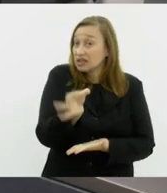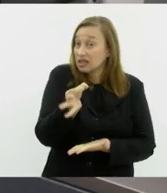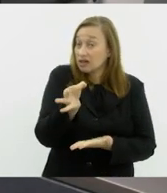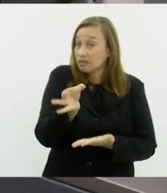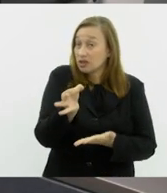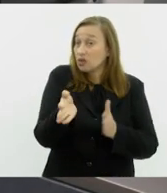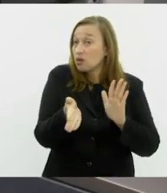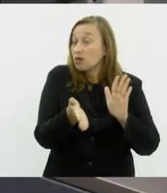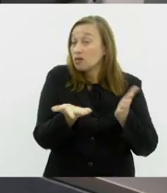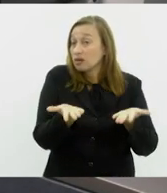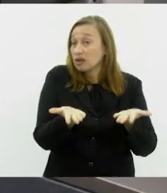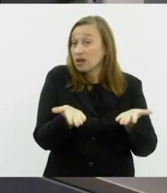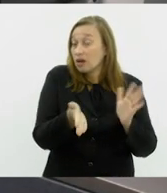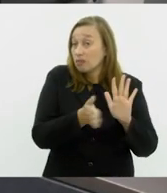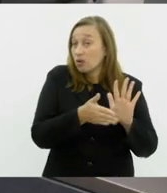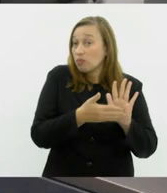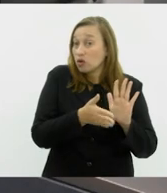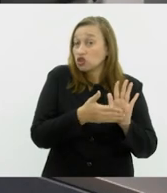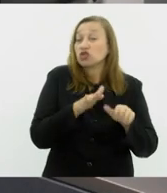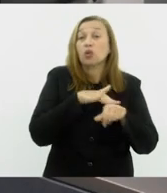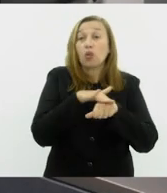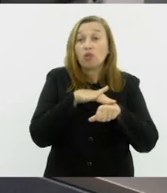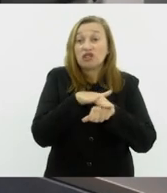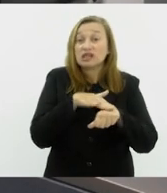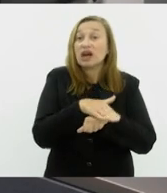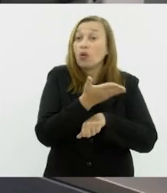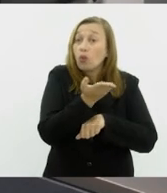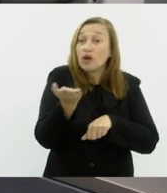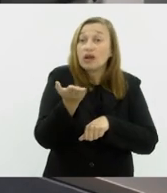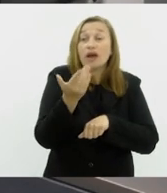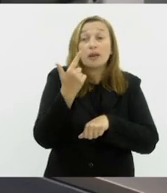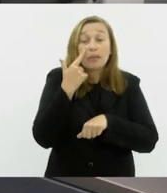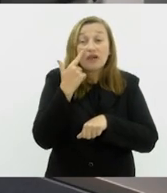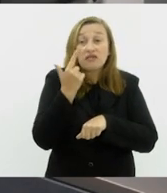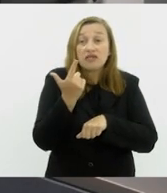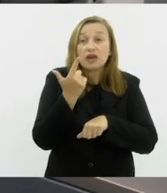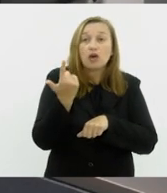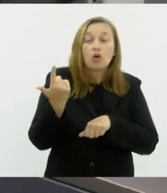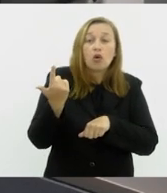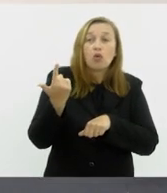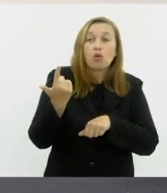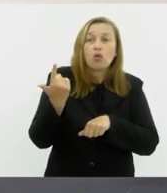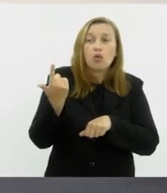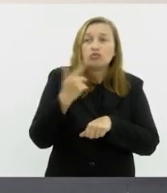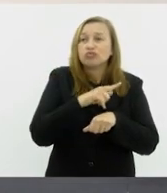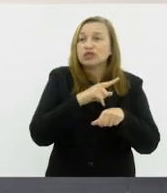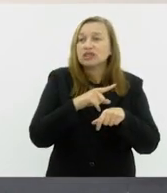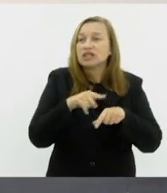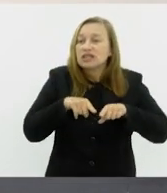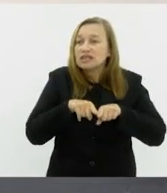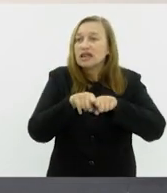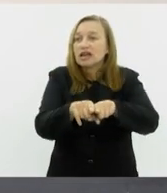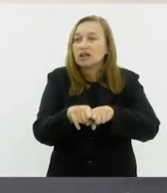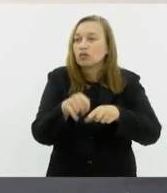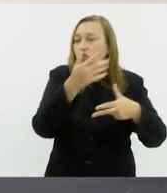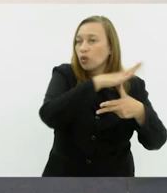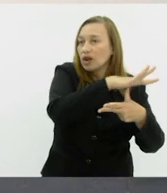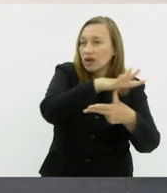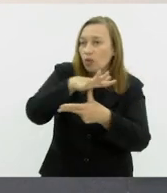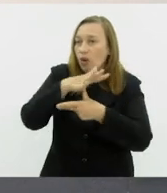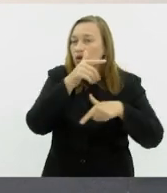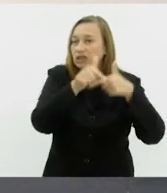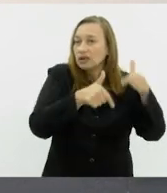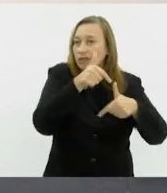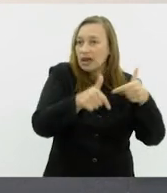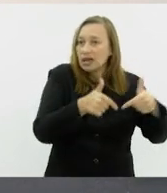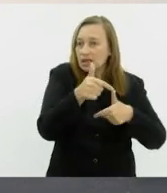está proporcionando isso, a gente conversar com eles para que a gente consiga coexistir. O helicóptero trabalhando na função